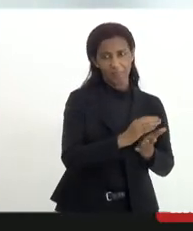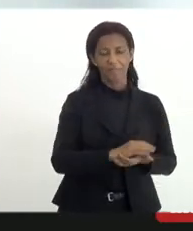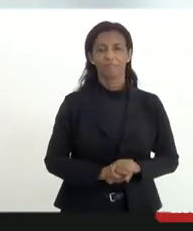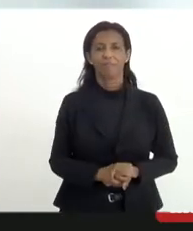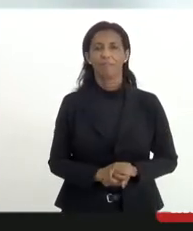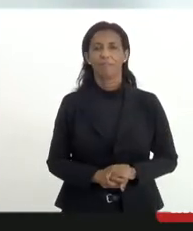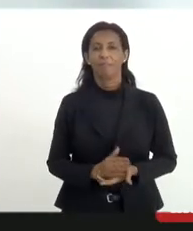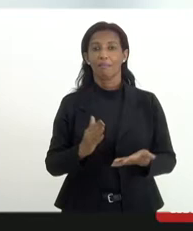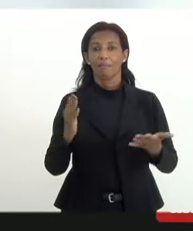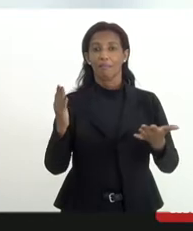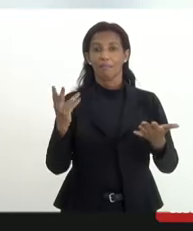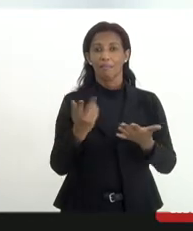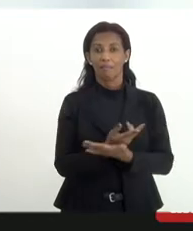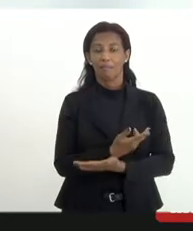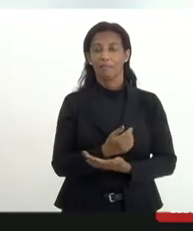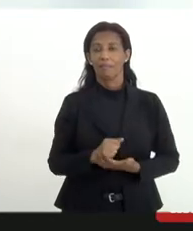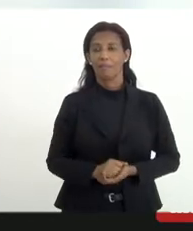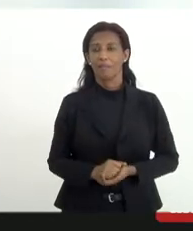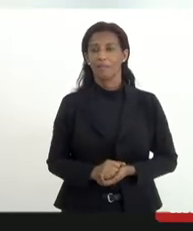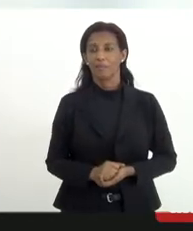Houve uma suspensão